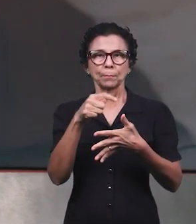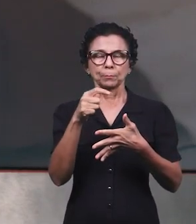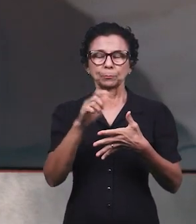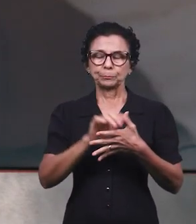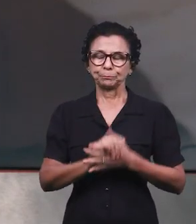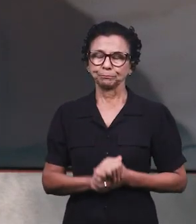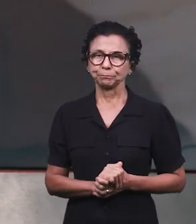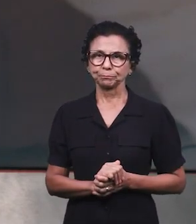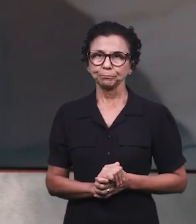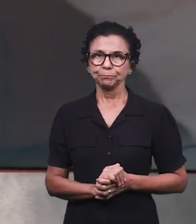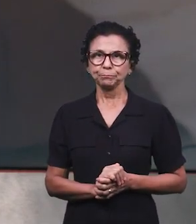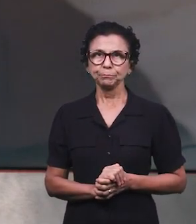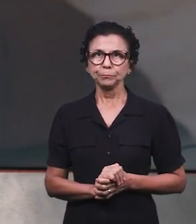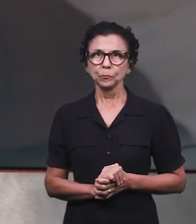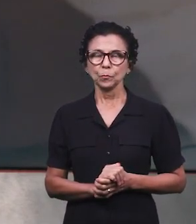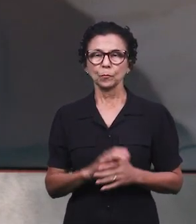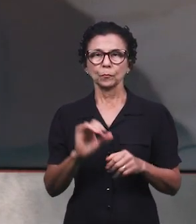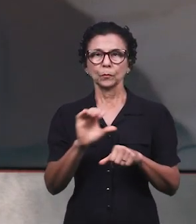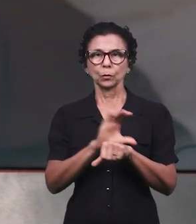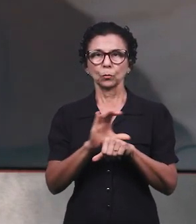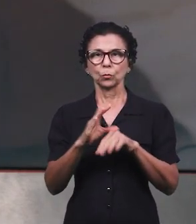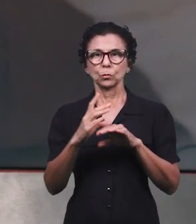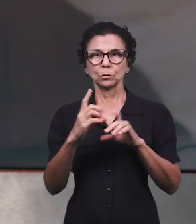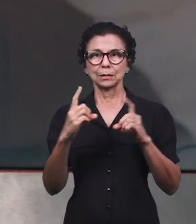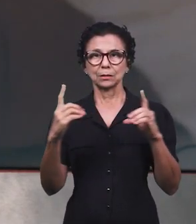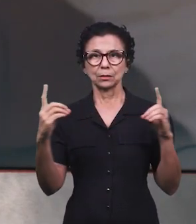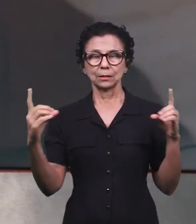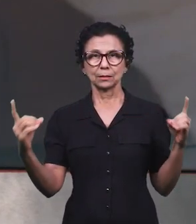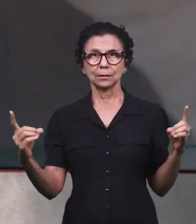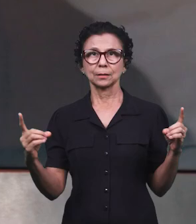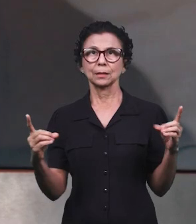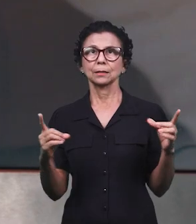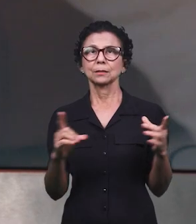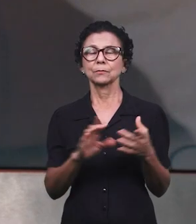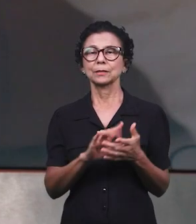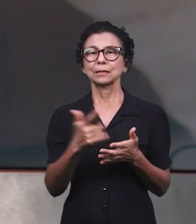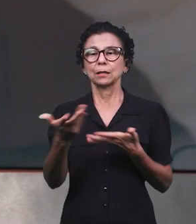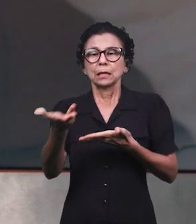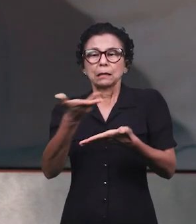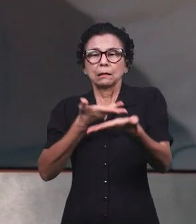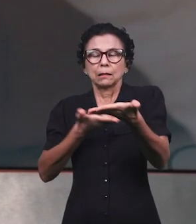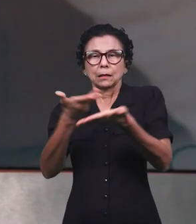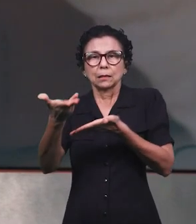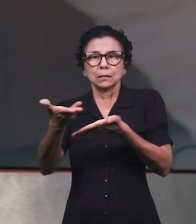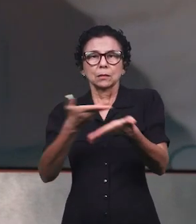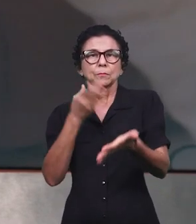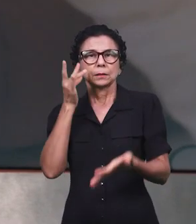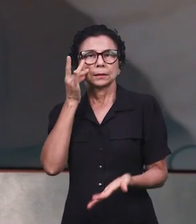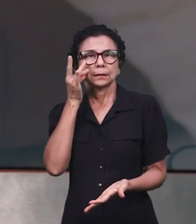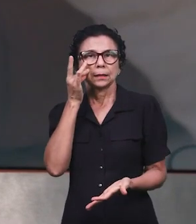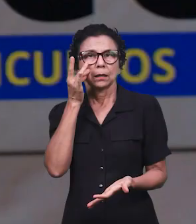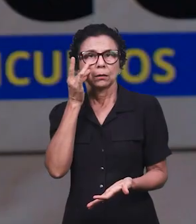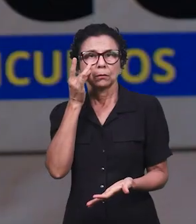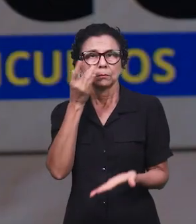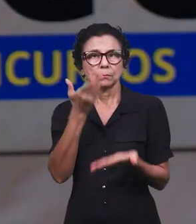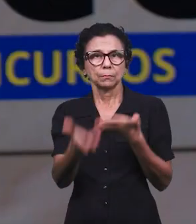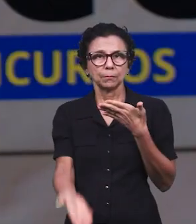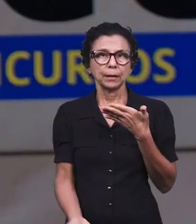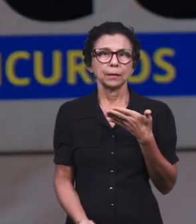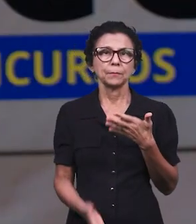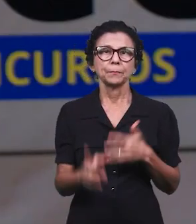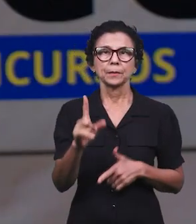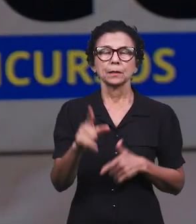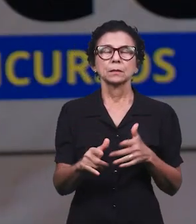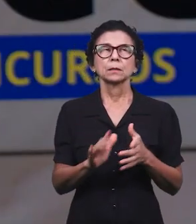ensino à distância, a gente perde aquela interação presencial. Por quê? Às vezes você está assistindo